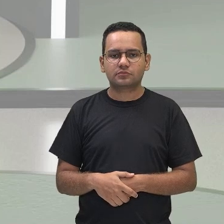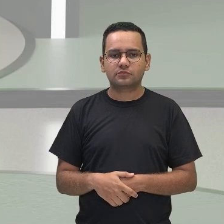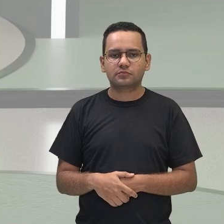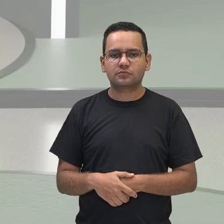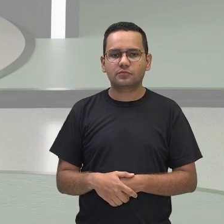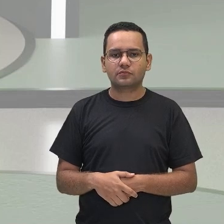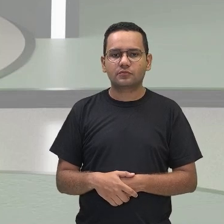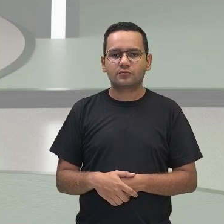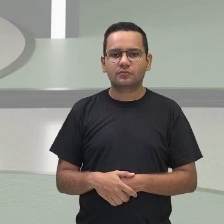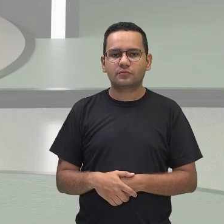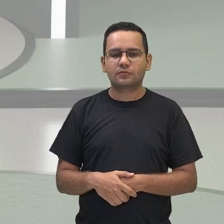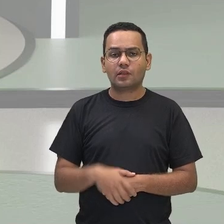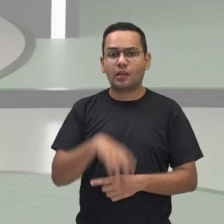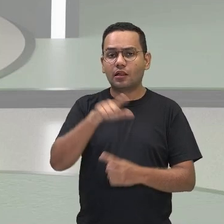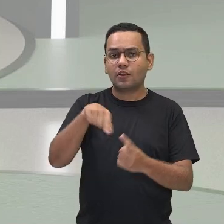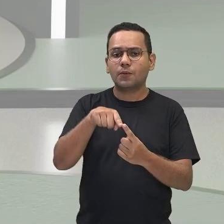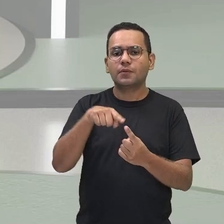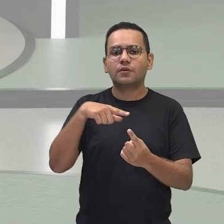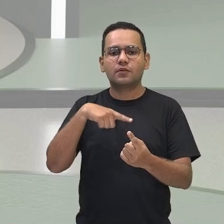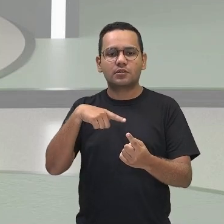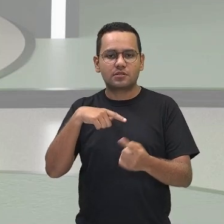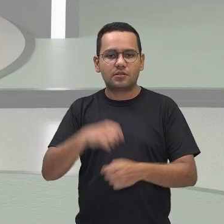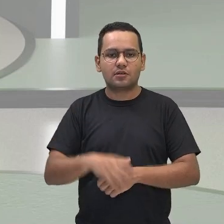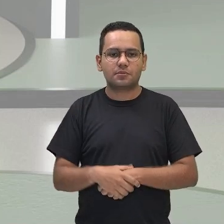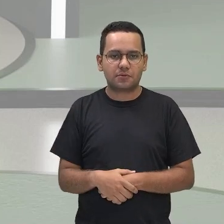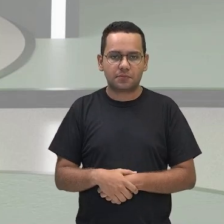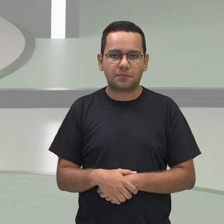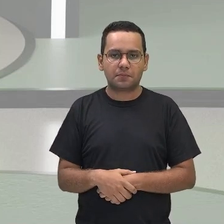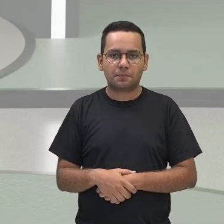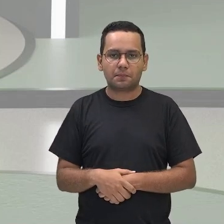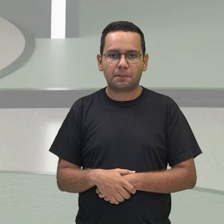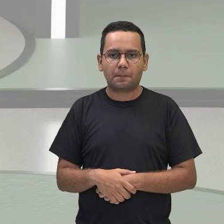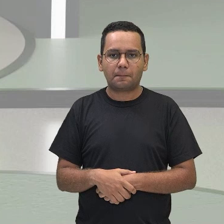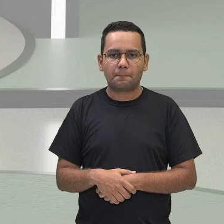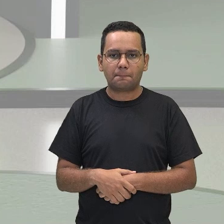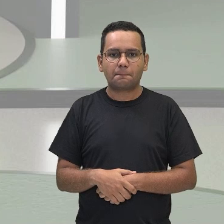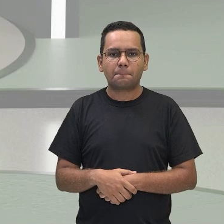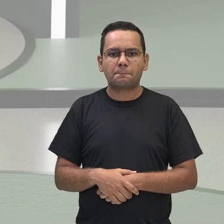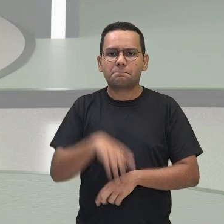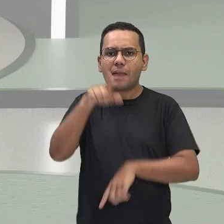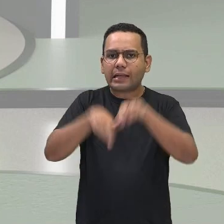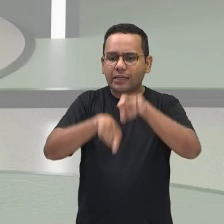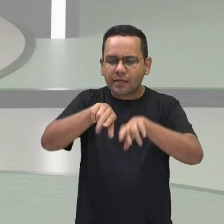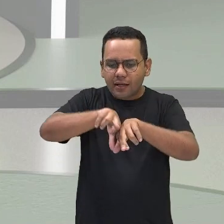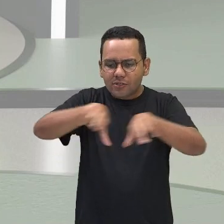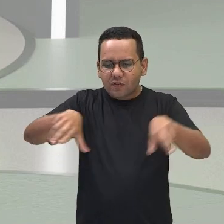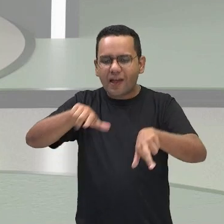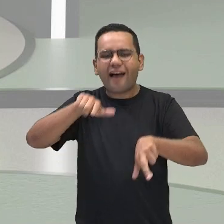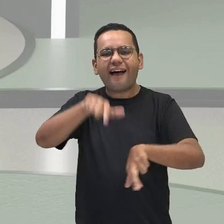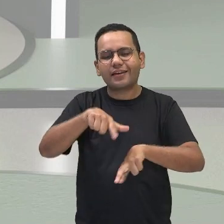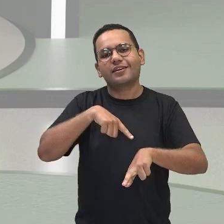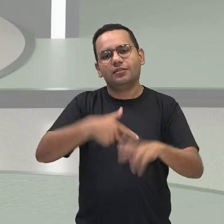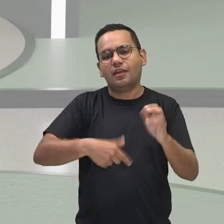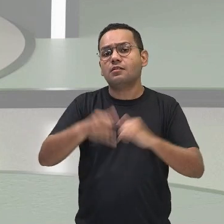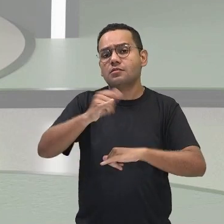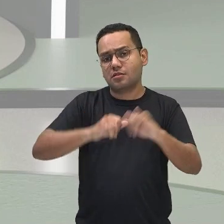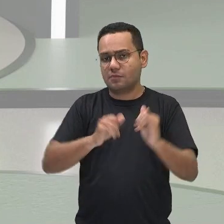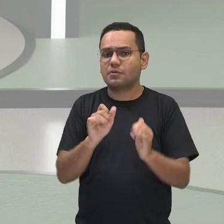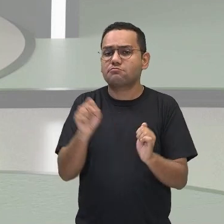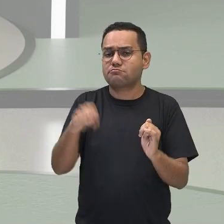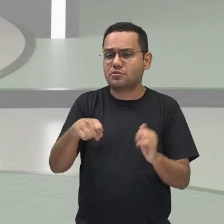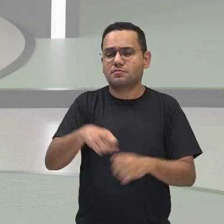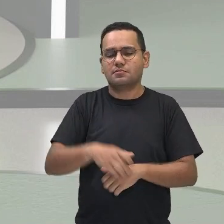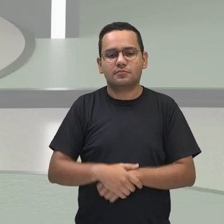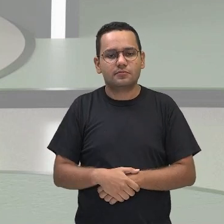está à nossa volta, envolve processos químicos. Então, a química,